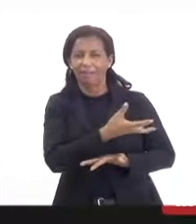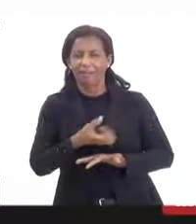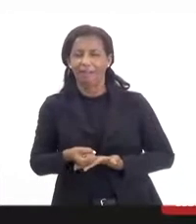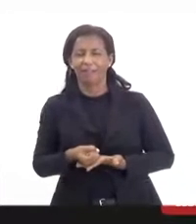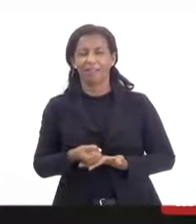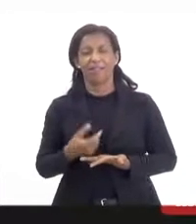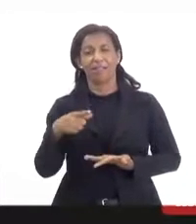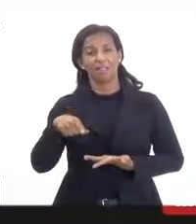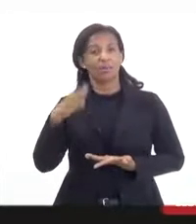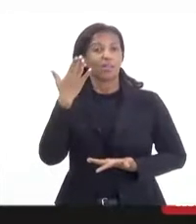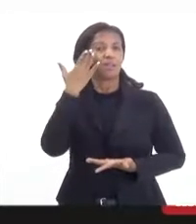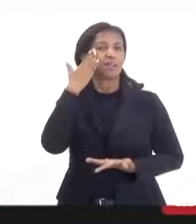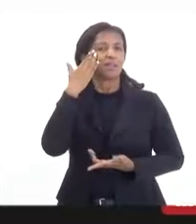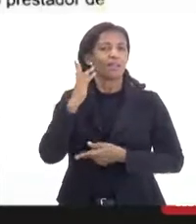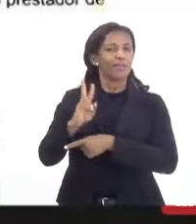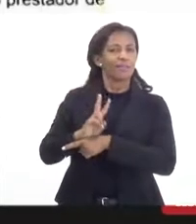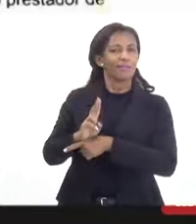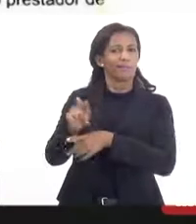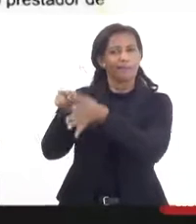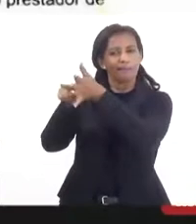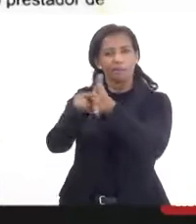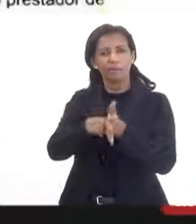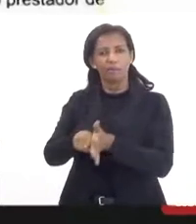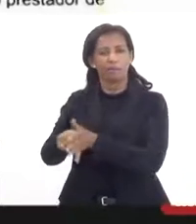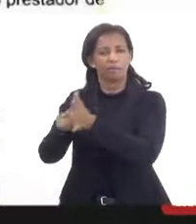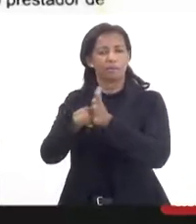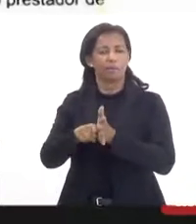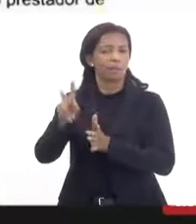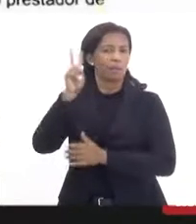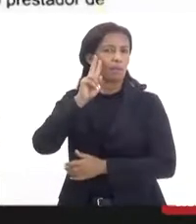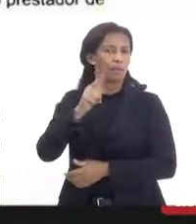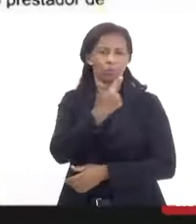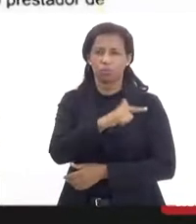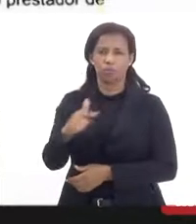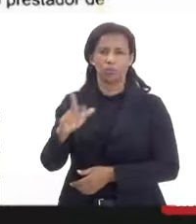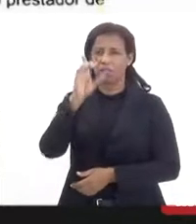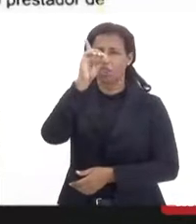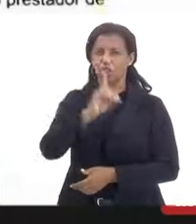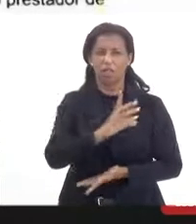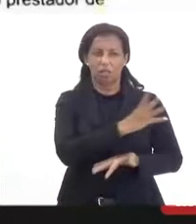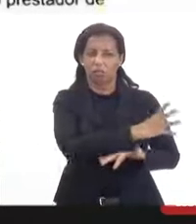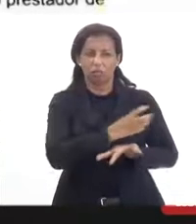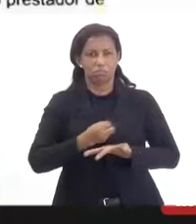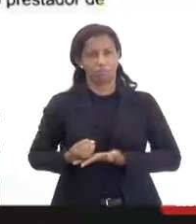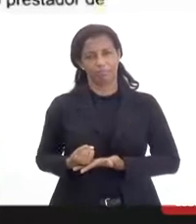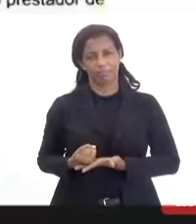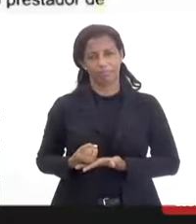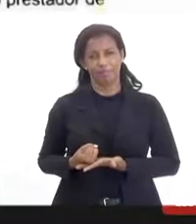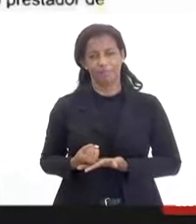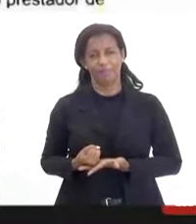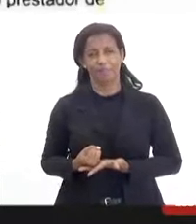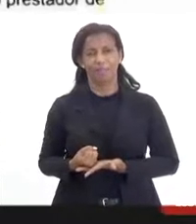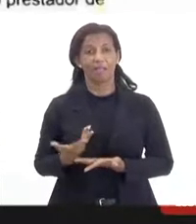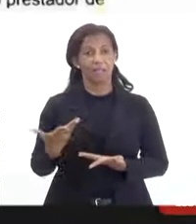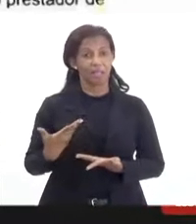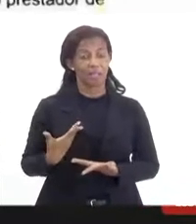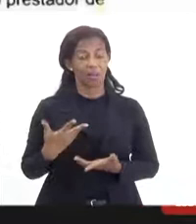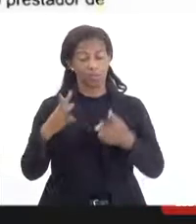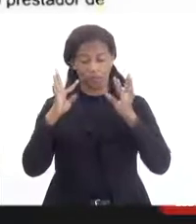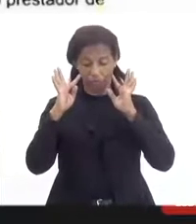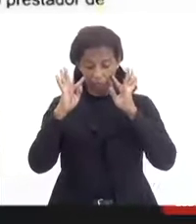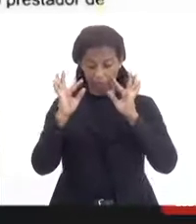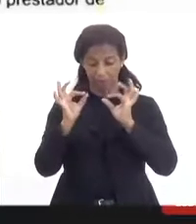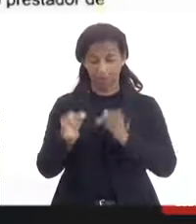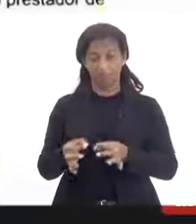exatamente o entendimento da fiscalização que ela não teria direito a usar esse crédito. E eu chamo a atenção aqui para